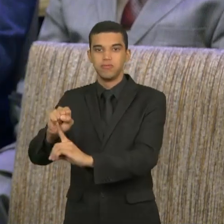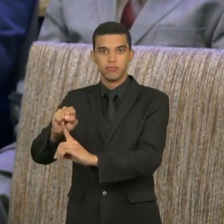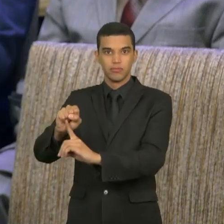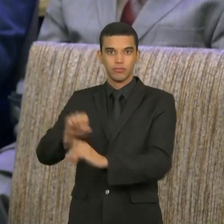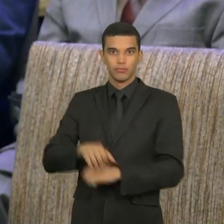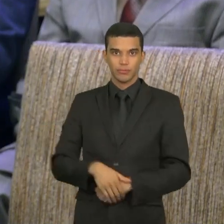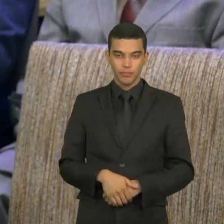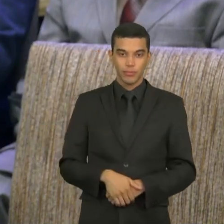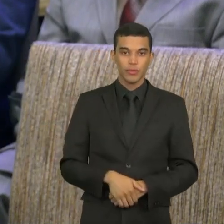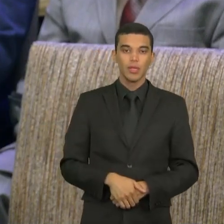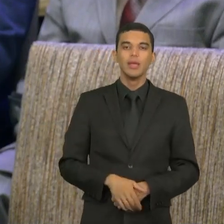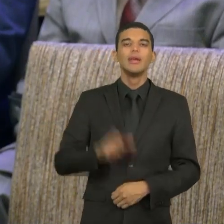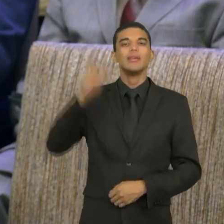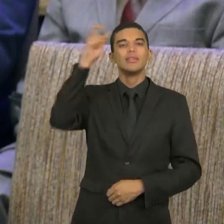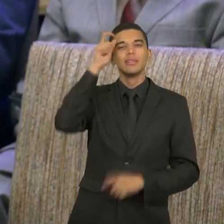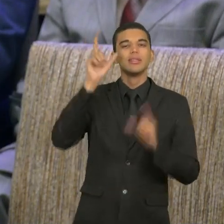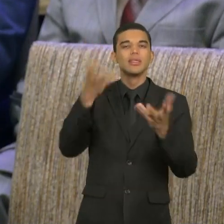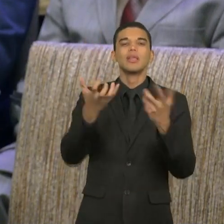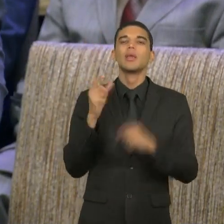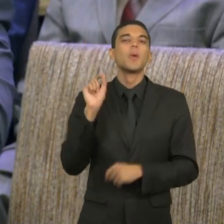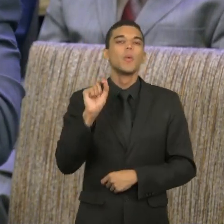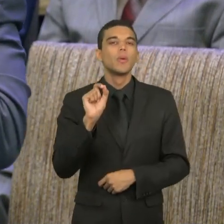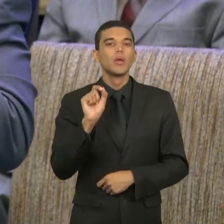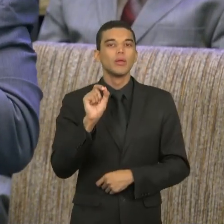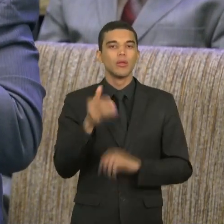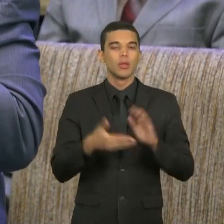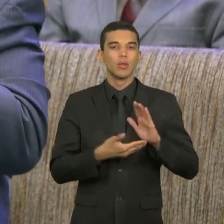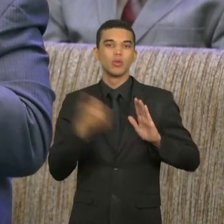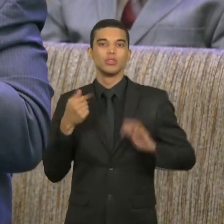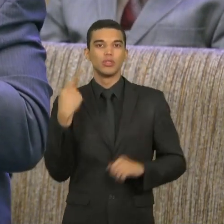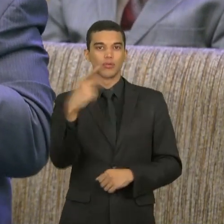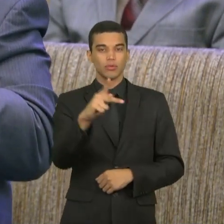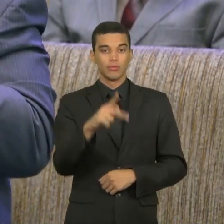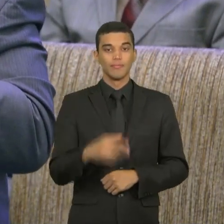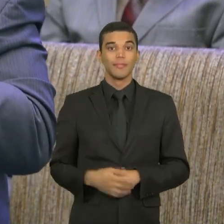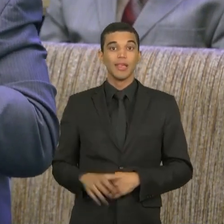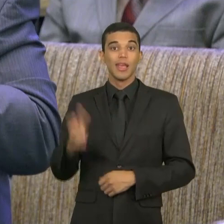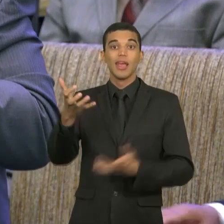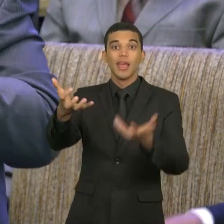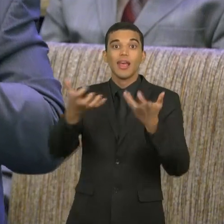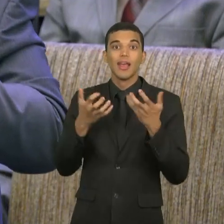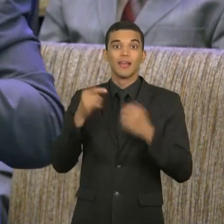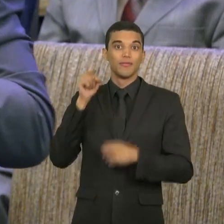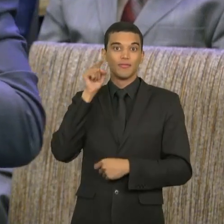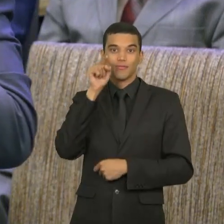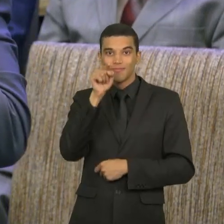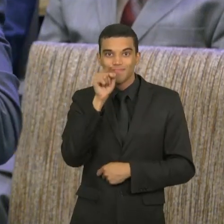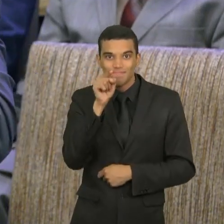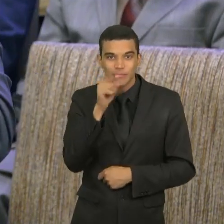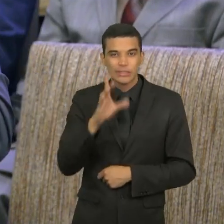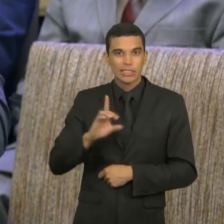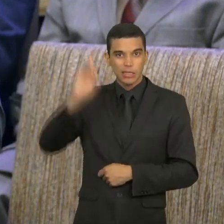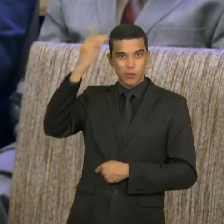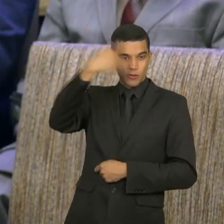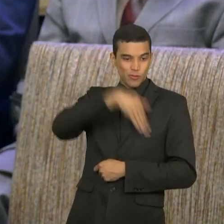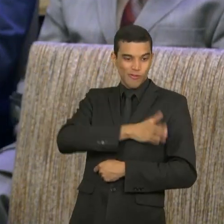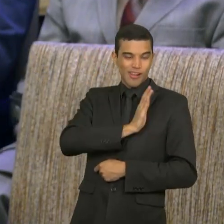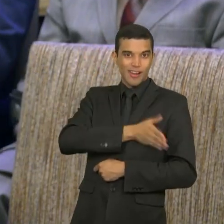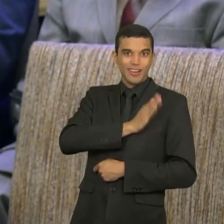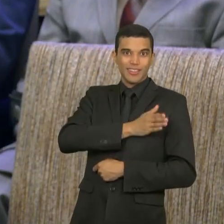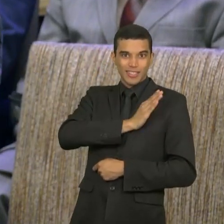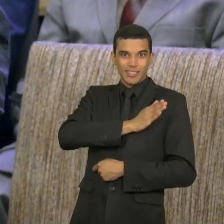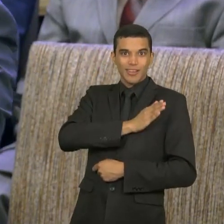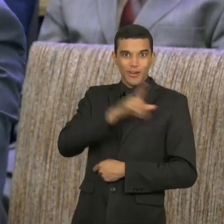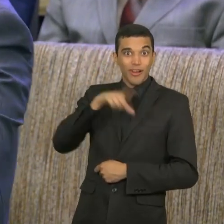com Deus que aquele que é roubar da sua vida as palavras de Deus que está no seu coração ele quer distrair ele não quer